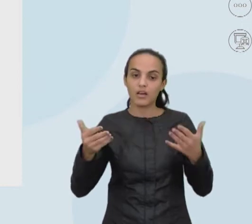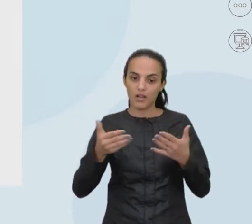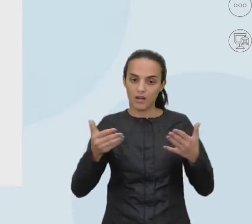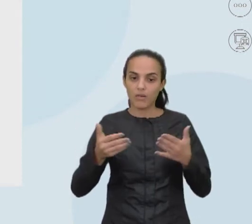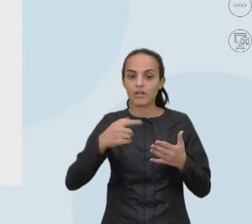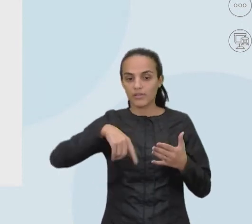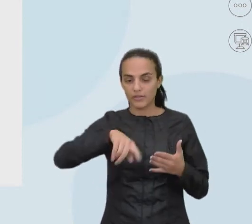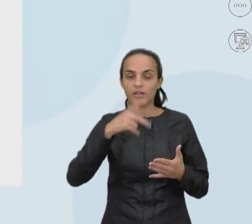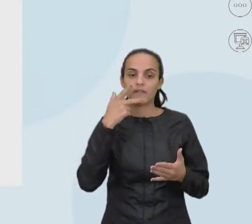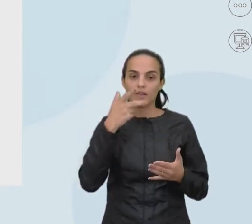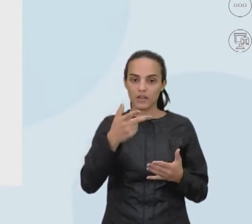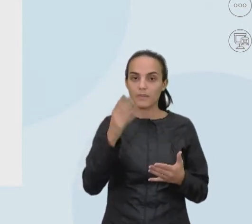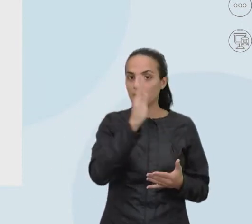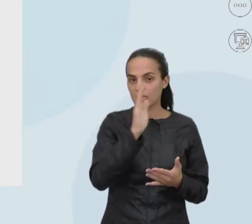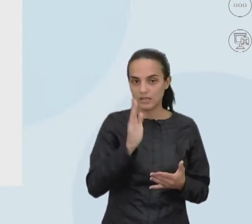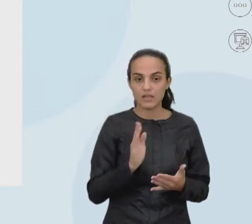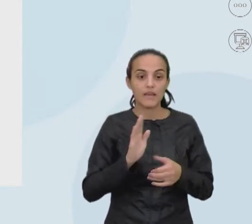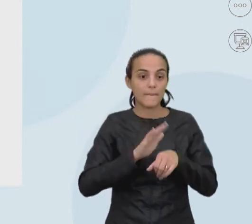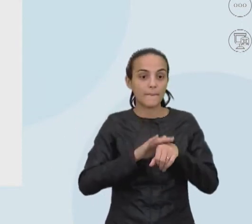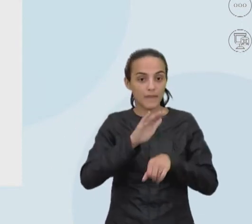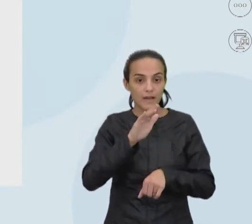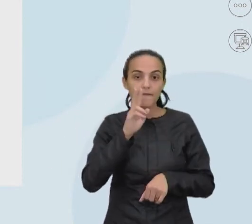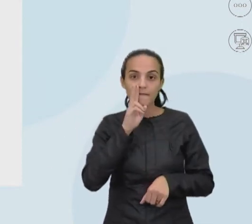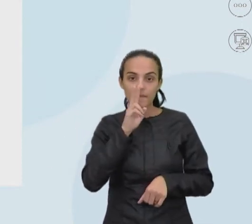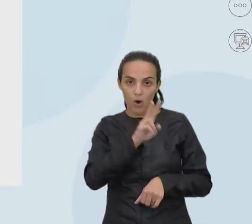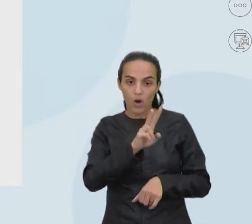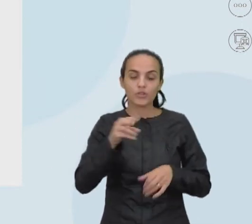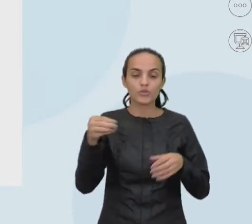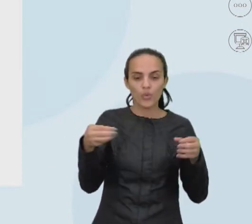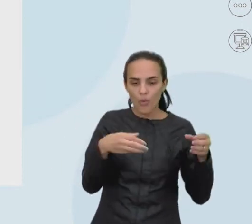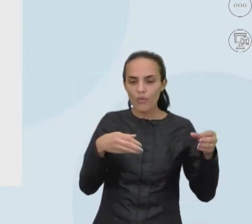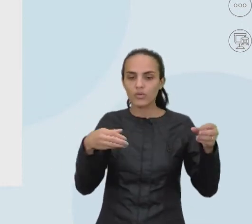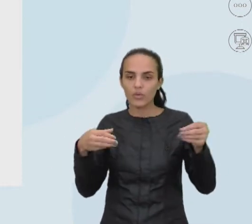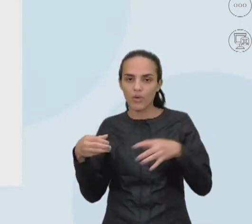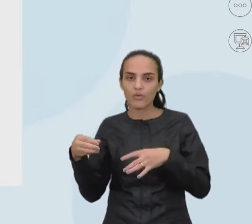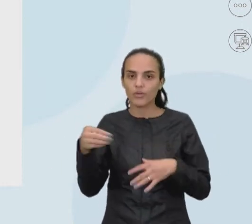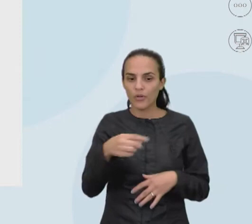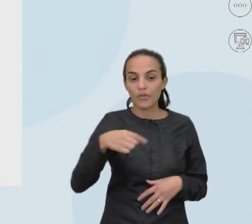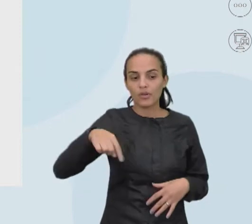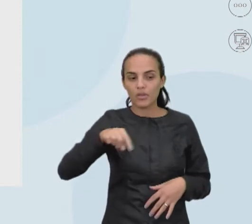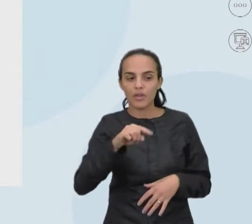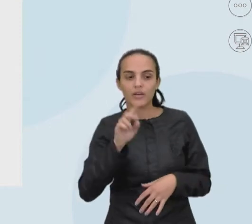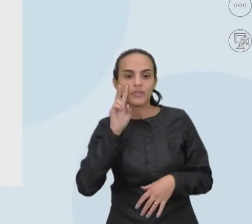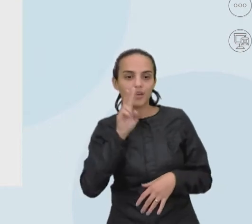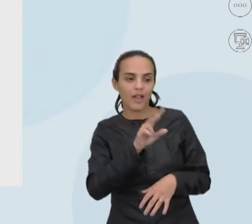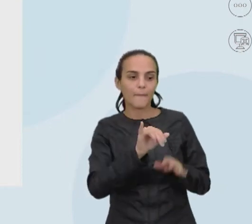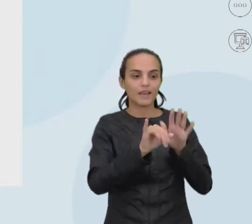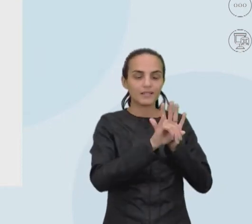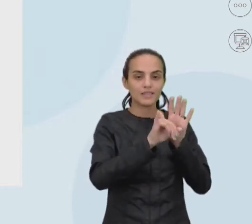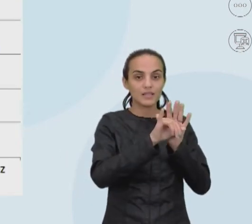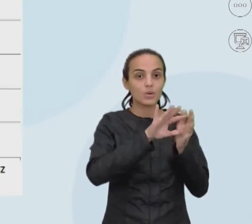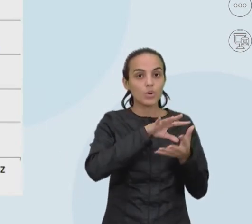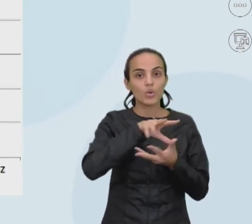falando, brasileira, ela é muito mais renovável quando a gente olha para a matriz do mundo,